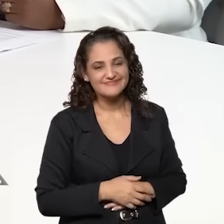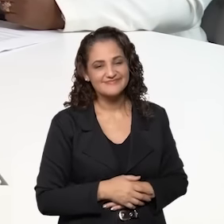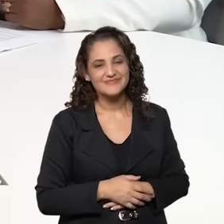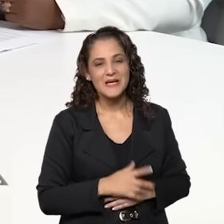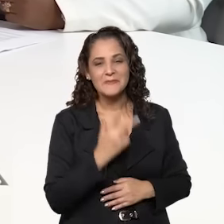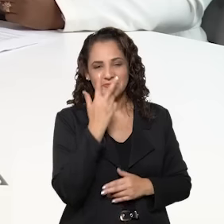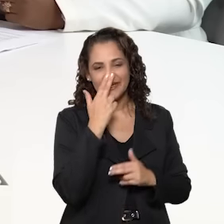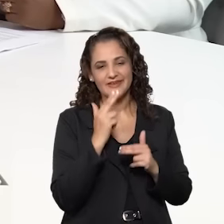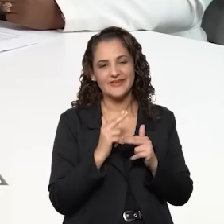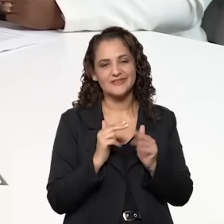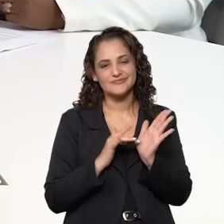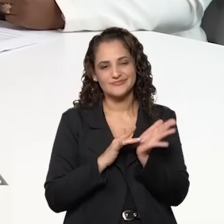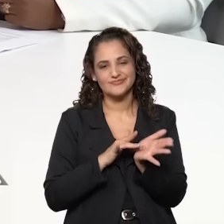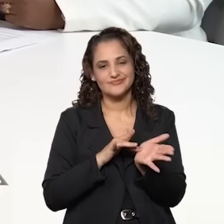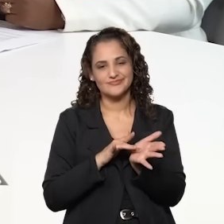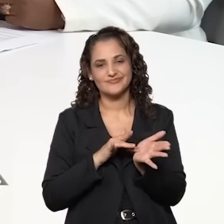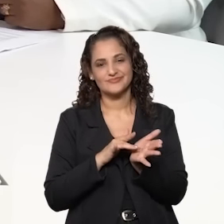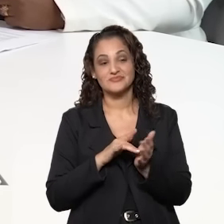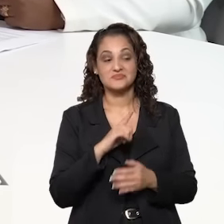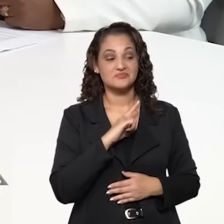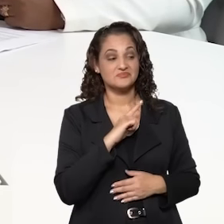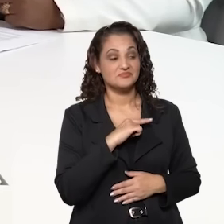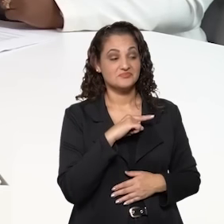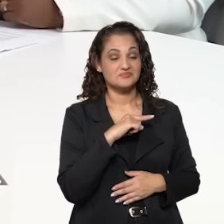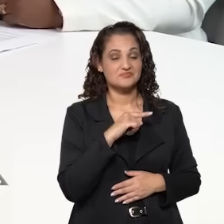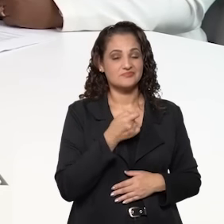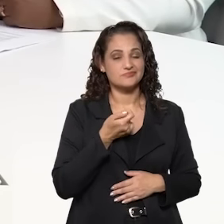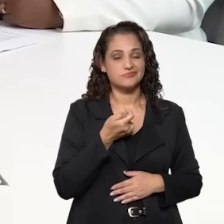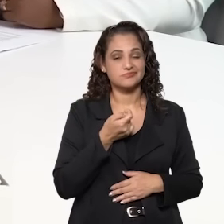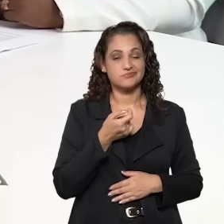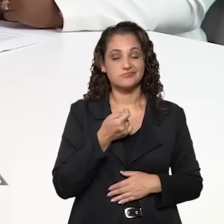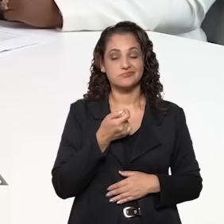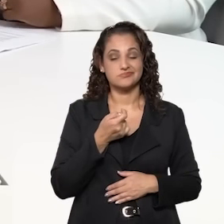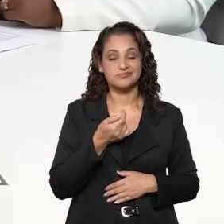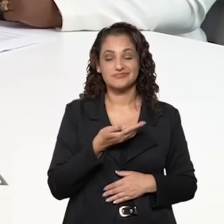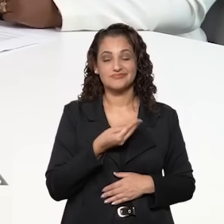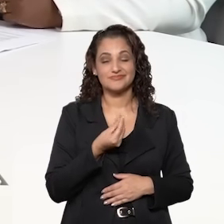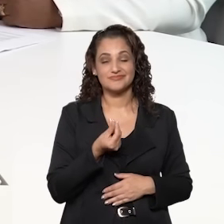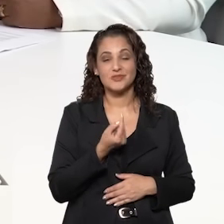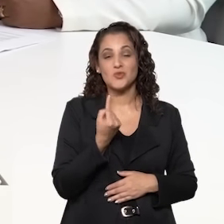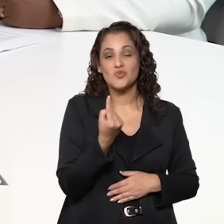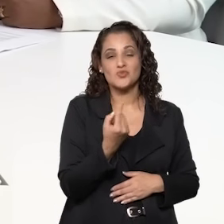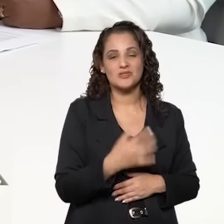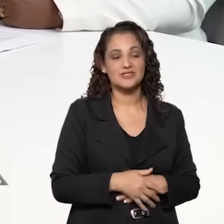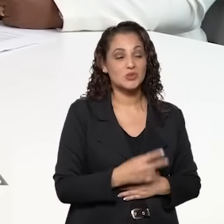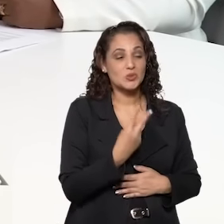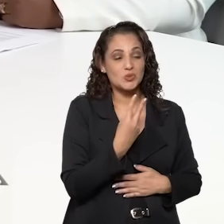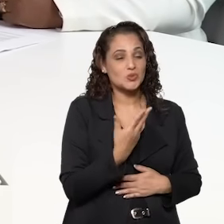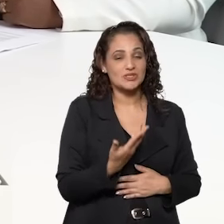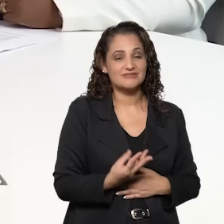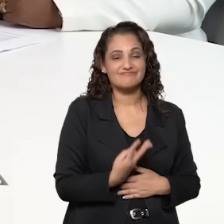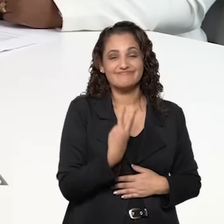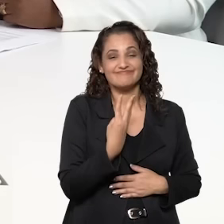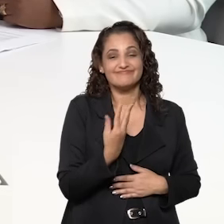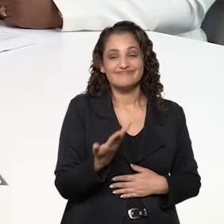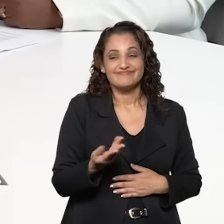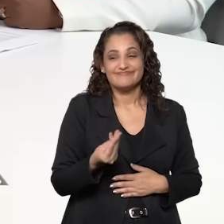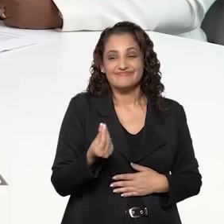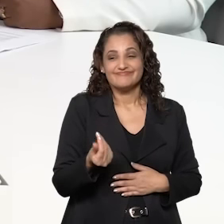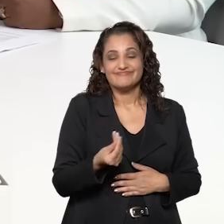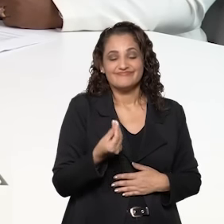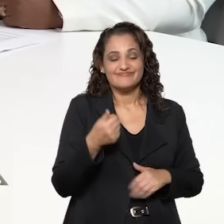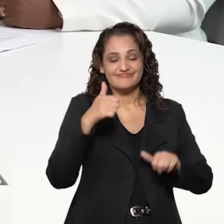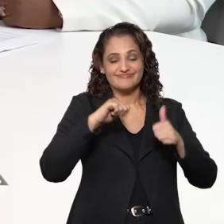contratando Mas tem uma duas três peças que se avaliadas no conjunto elas não têm as mesmas